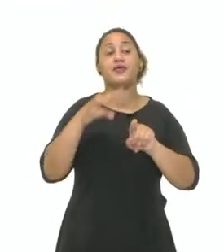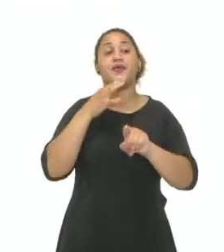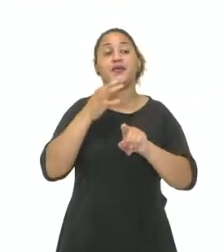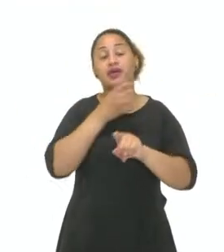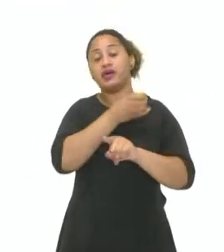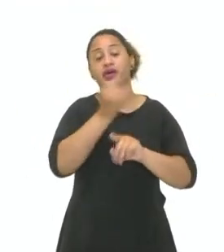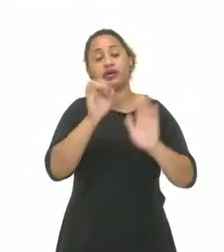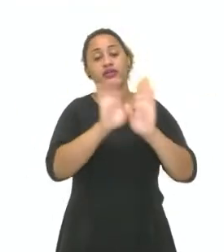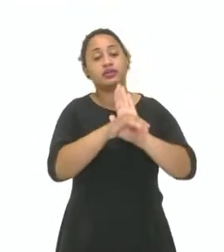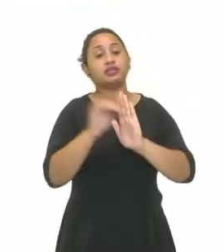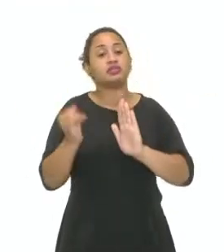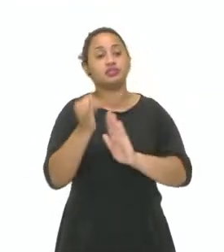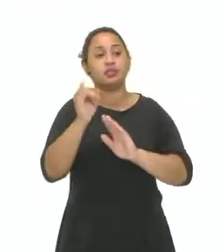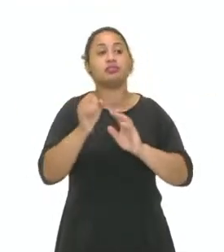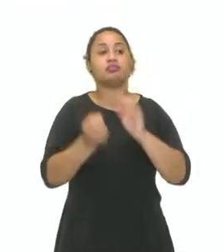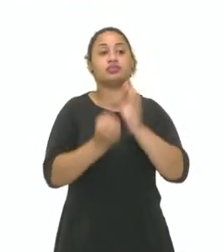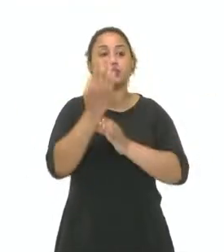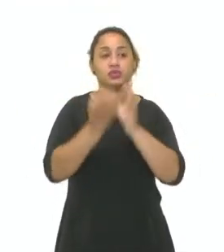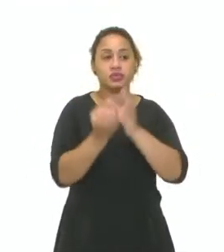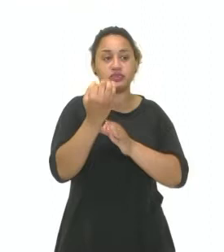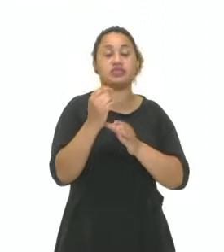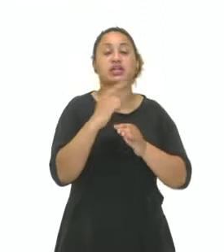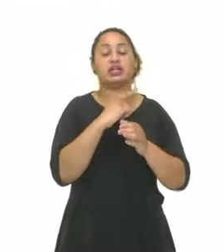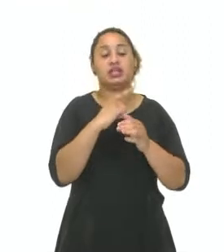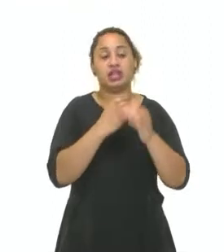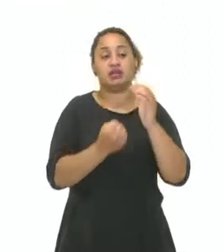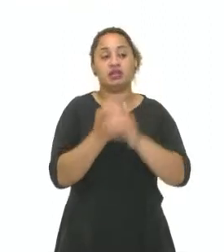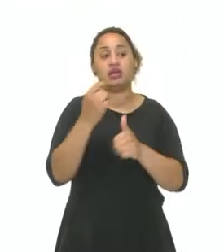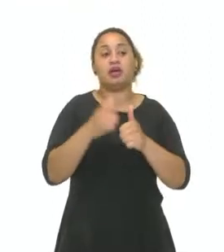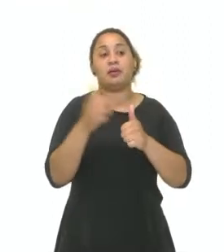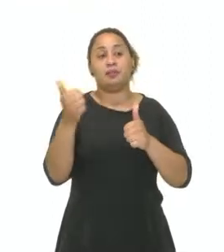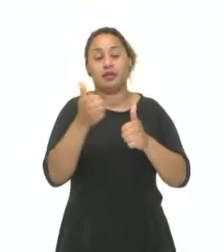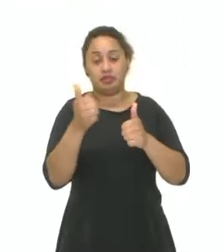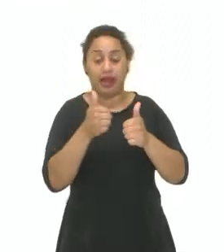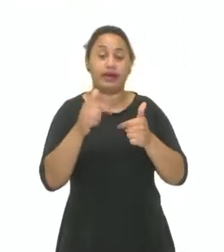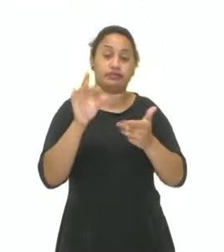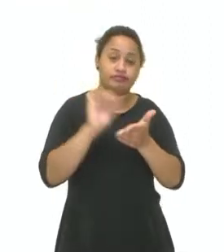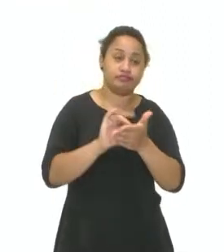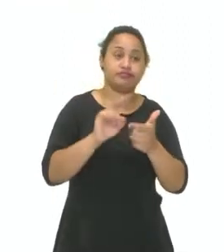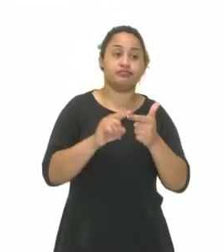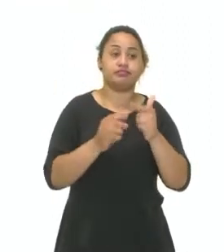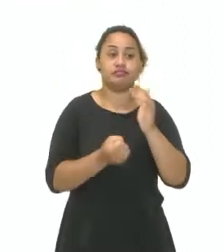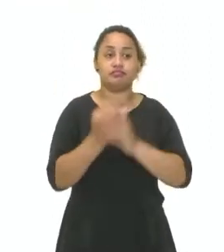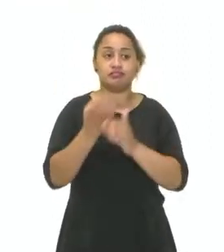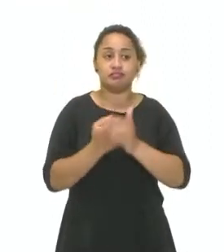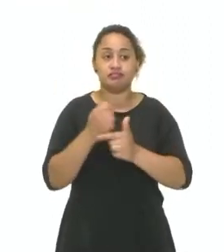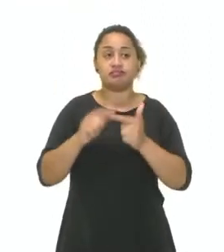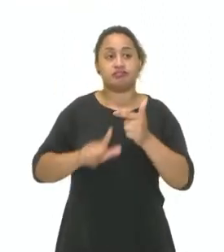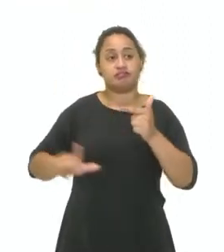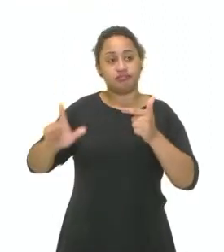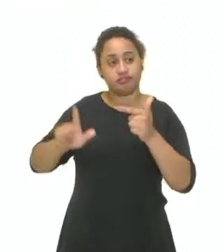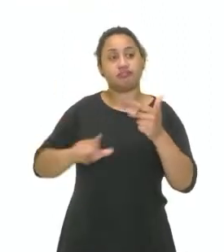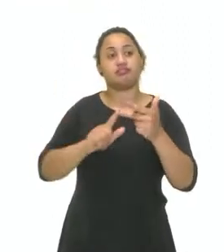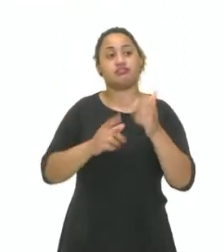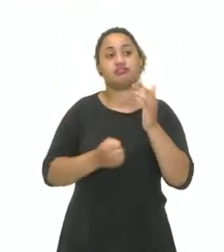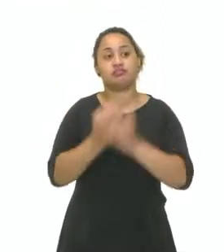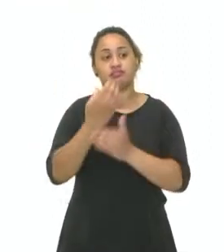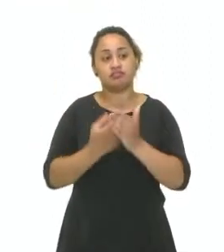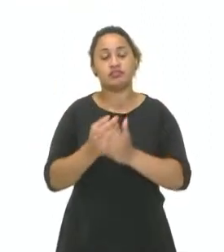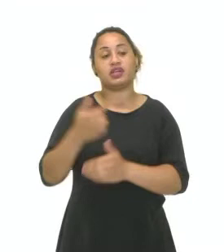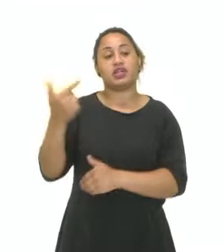produtividade. Nós vamos ter os tipos produtividade primária bruta, a produtividade primária líquida, a